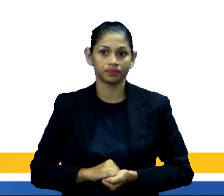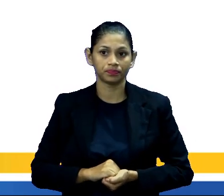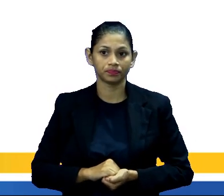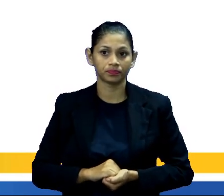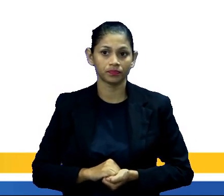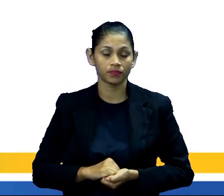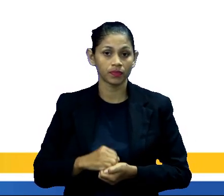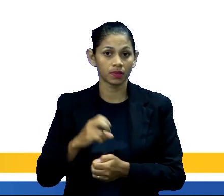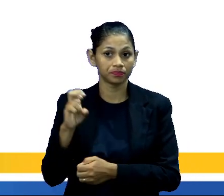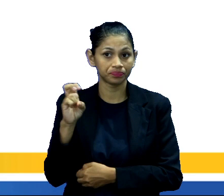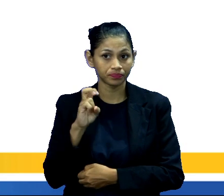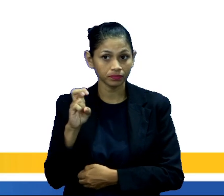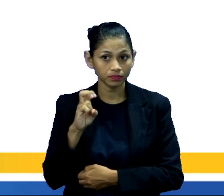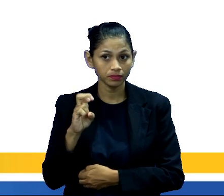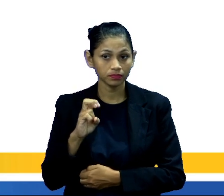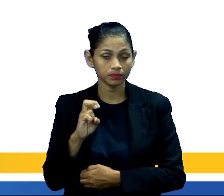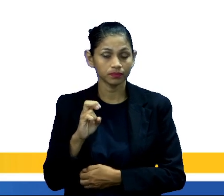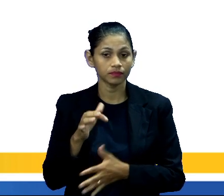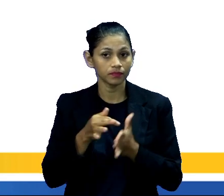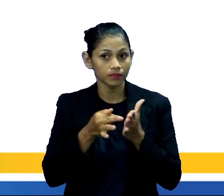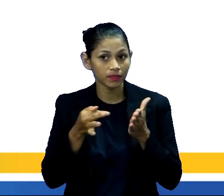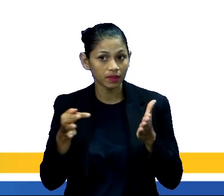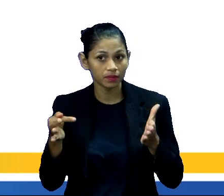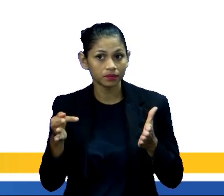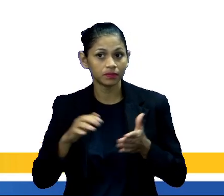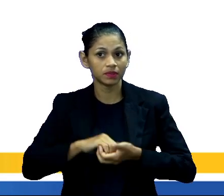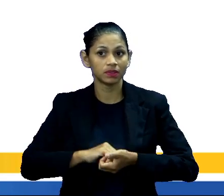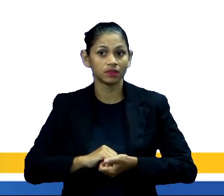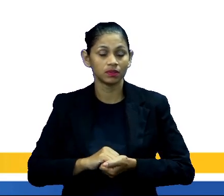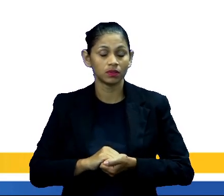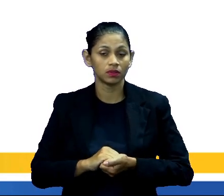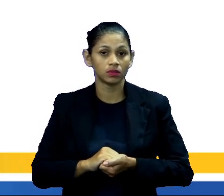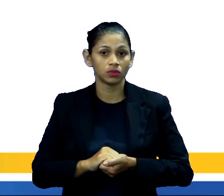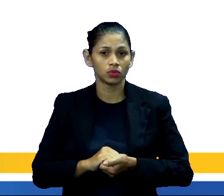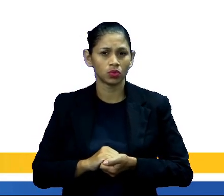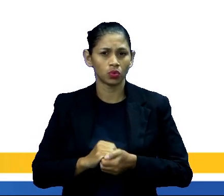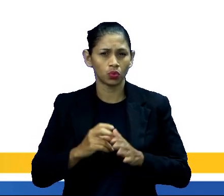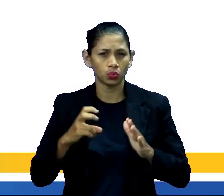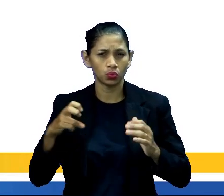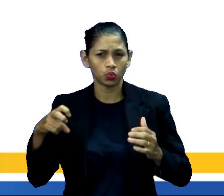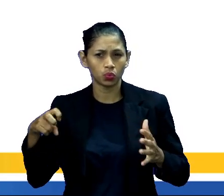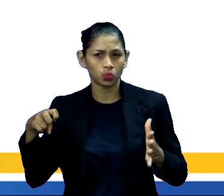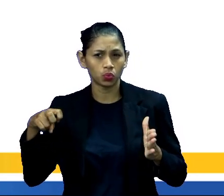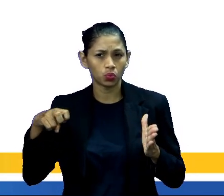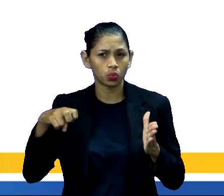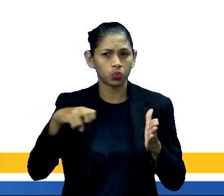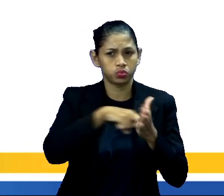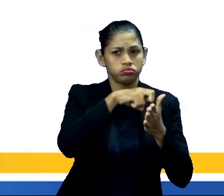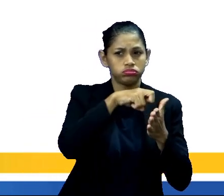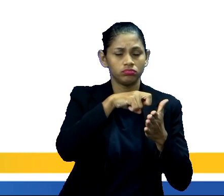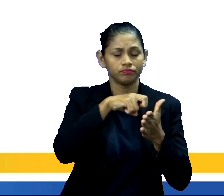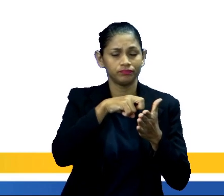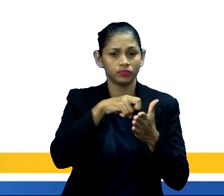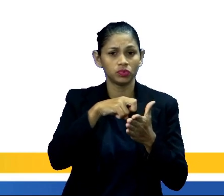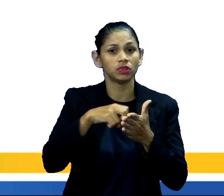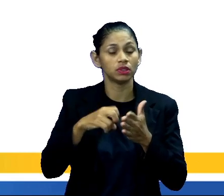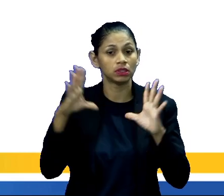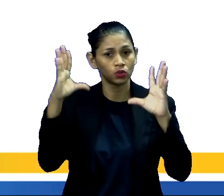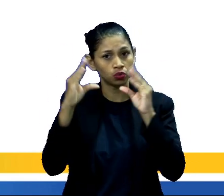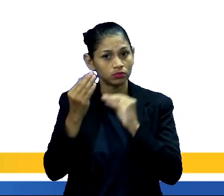E a quinta frase, the accident, o acidente, last night, noite